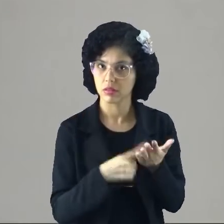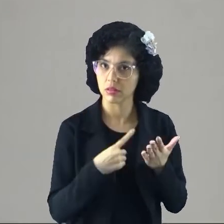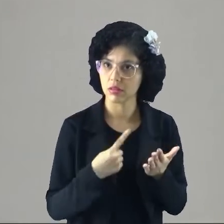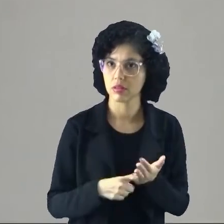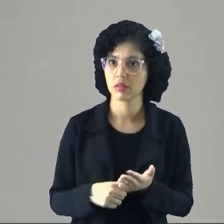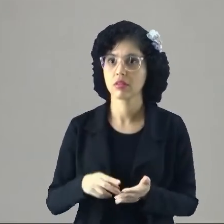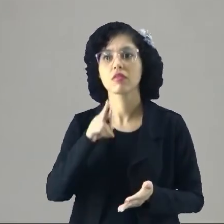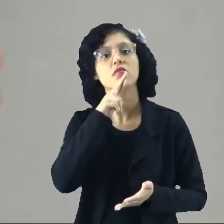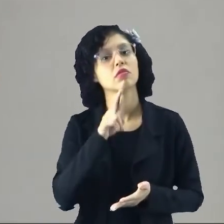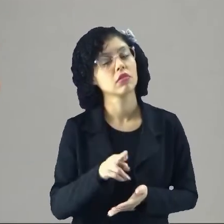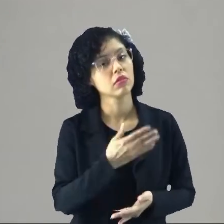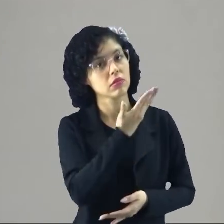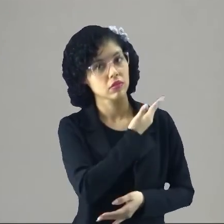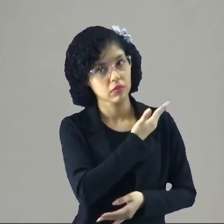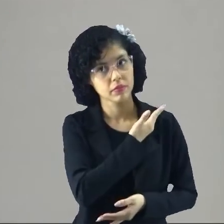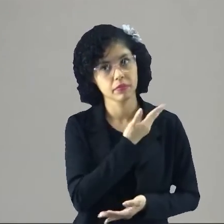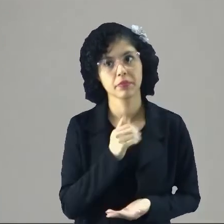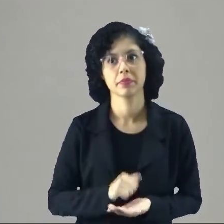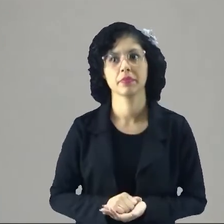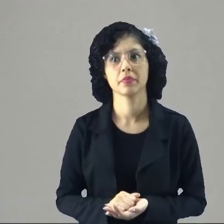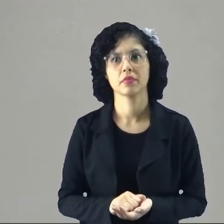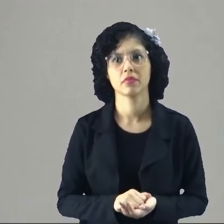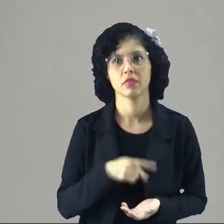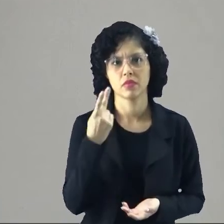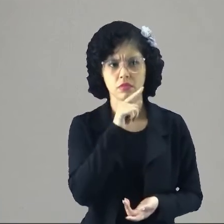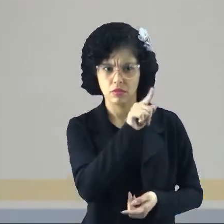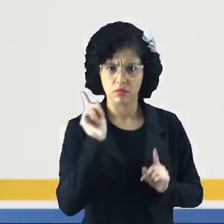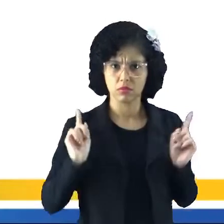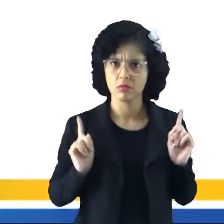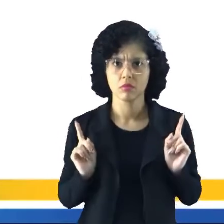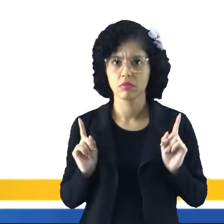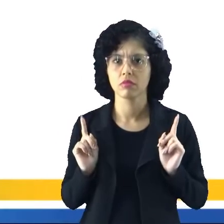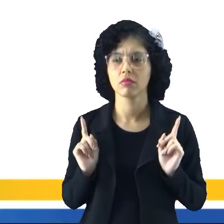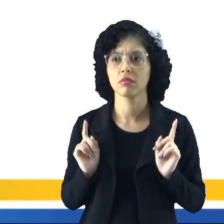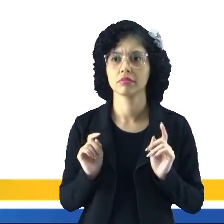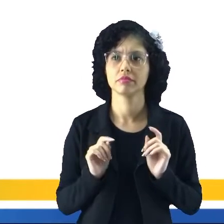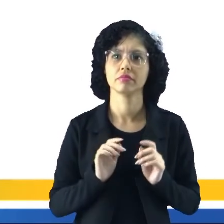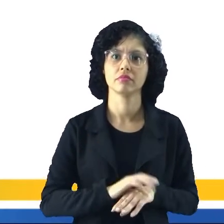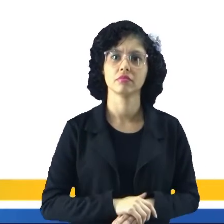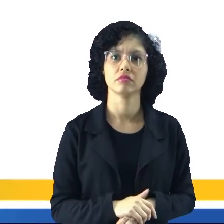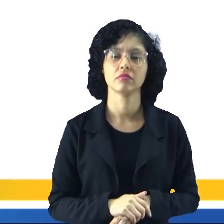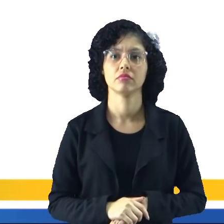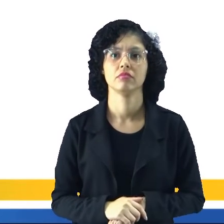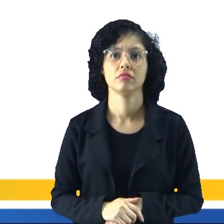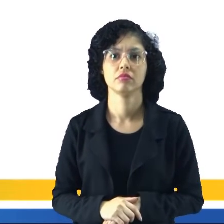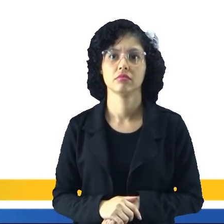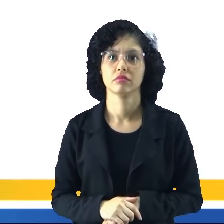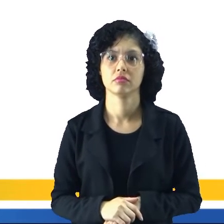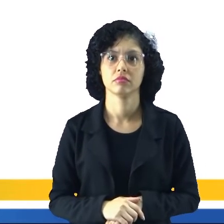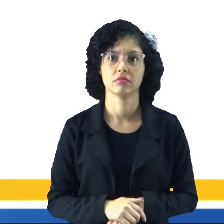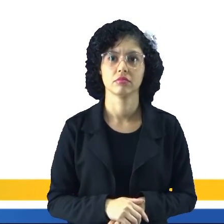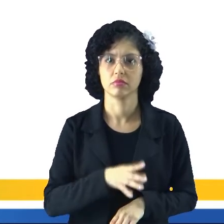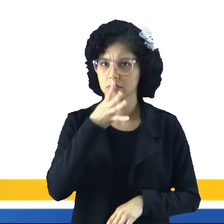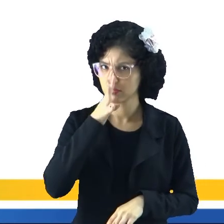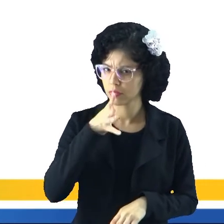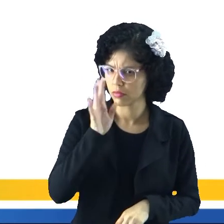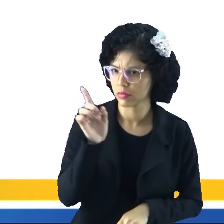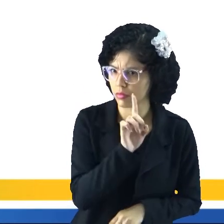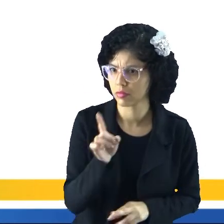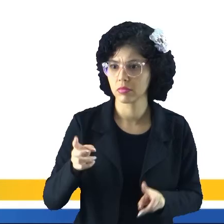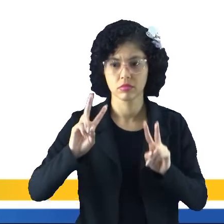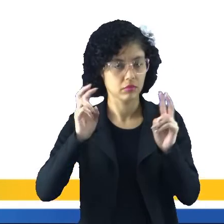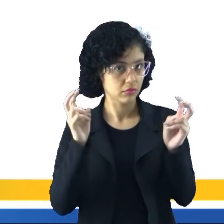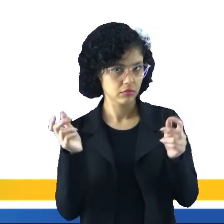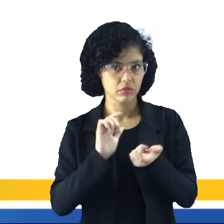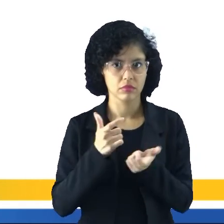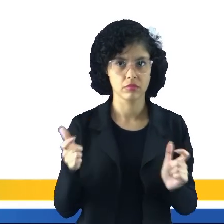né, a resposta do colega. Que ele disse, não estou falando contigo, né? Foi bem isso. Mas essa não é a crítica, não é uma